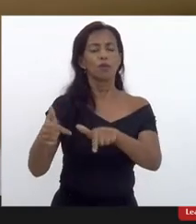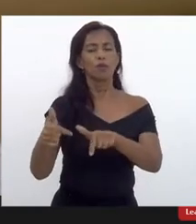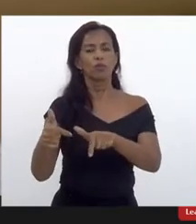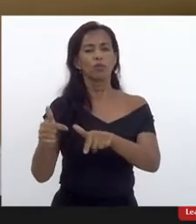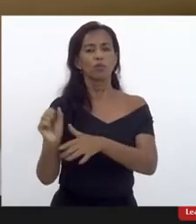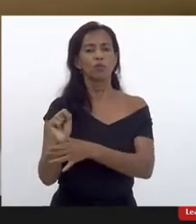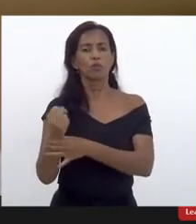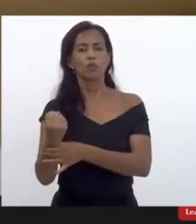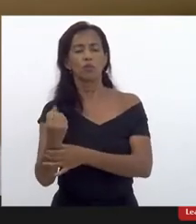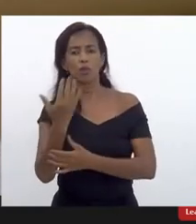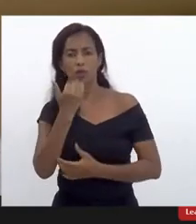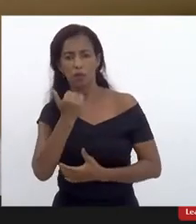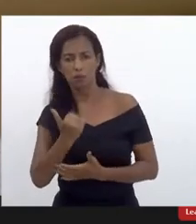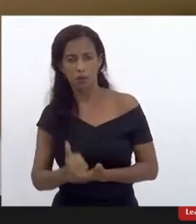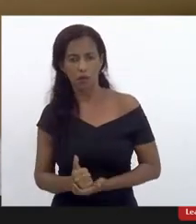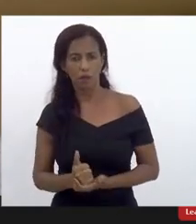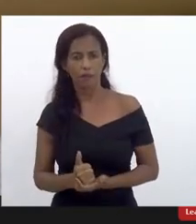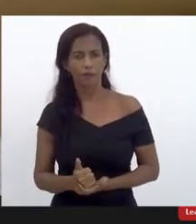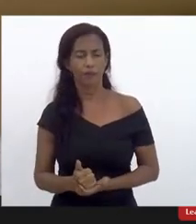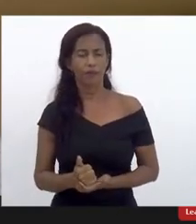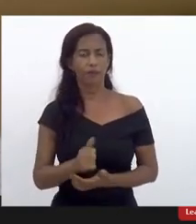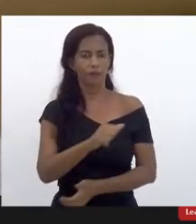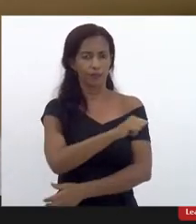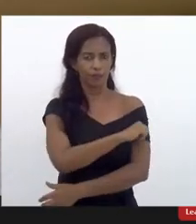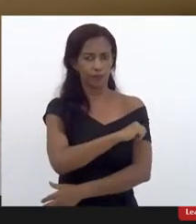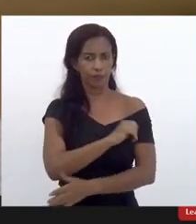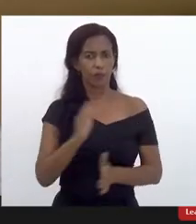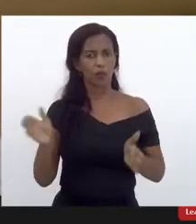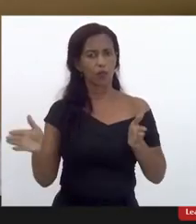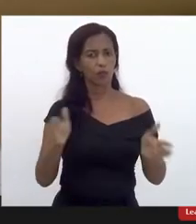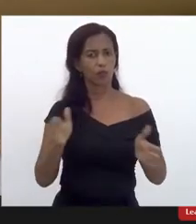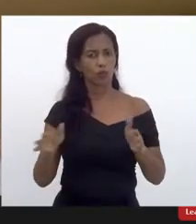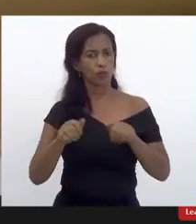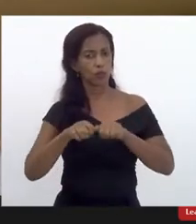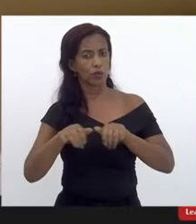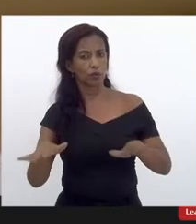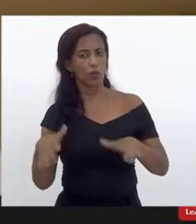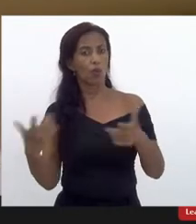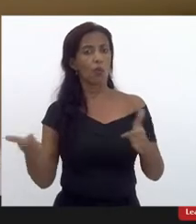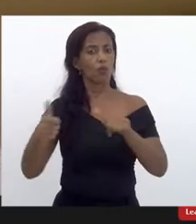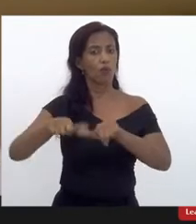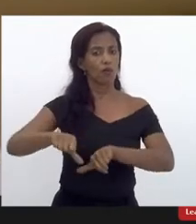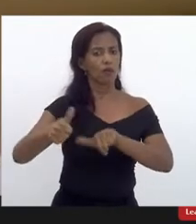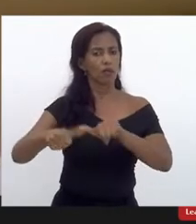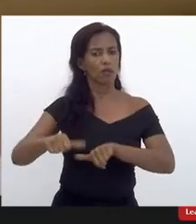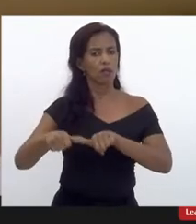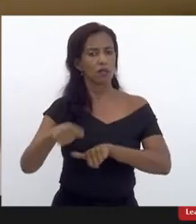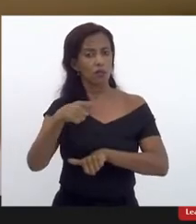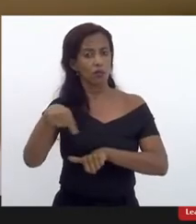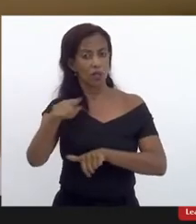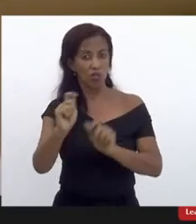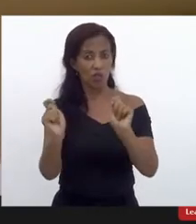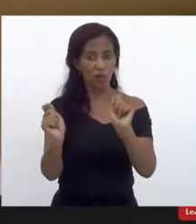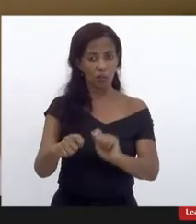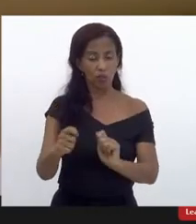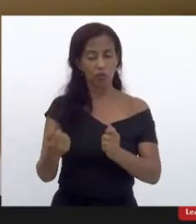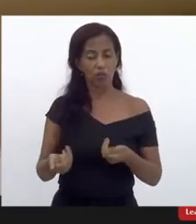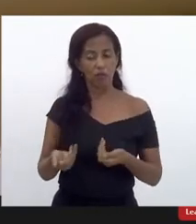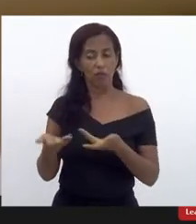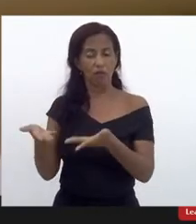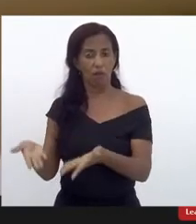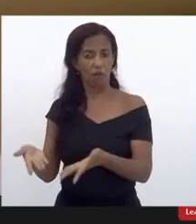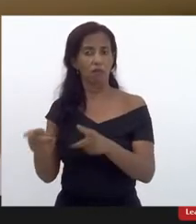a segurança alimentar dos estudantes durante a pandemia, qual foi essa avaliação diagnóstica que ele já poderia ter trazido